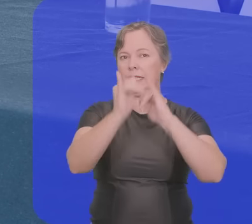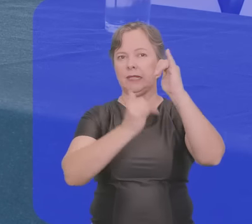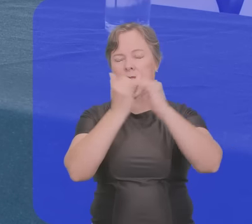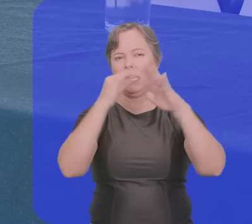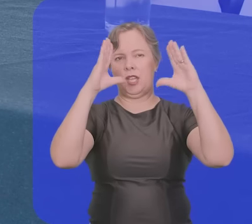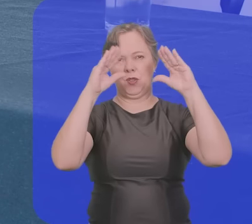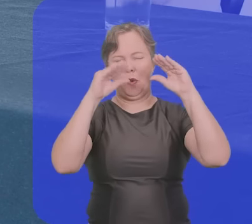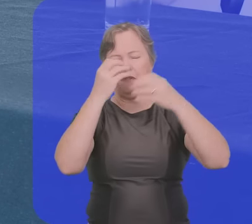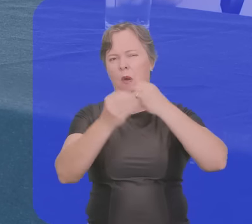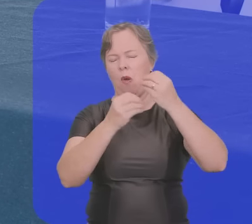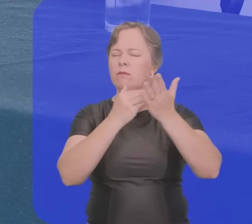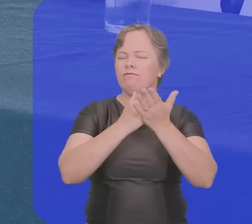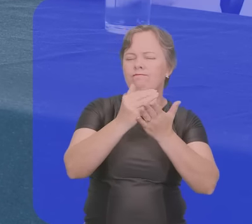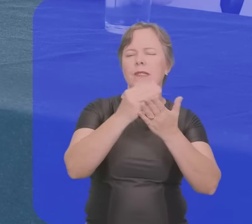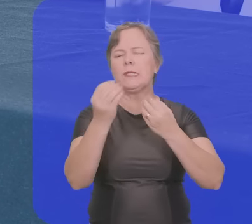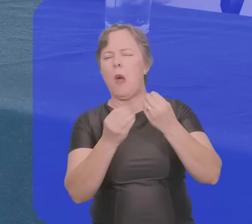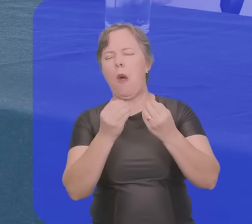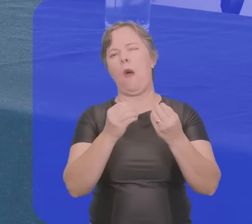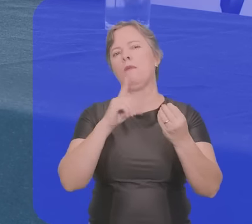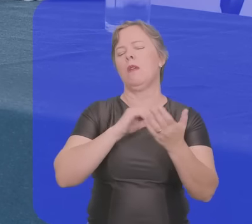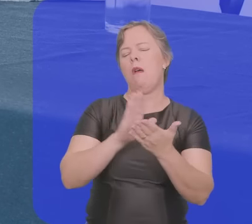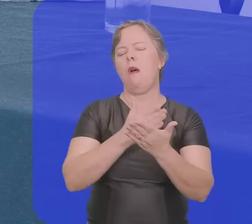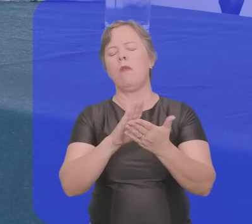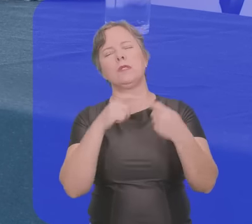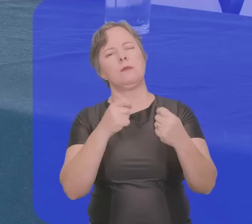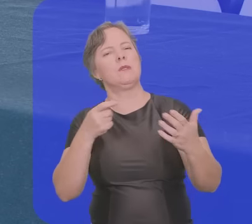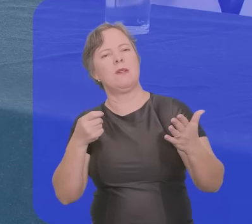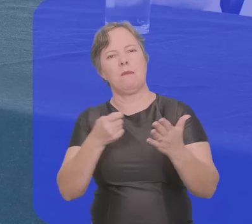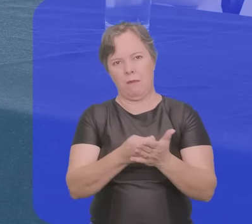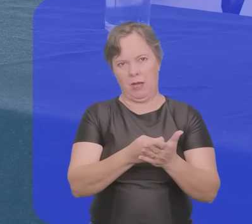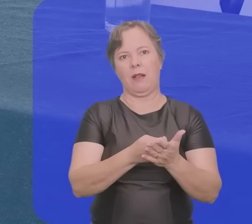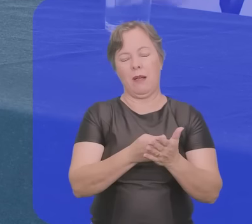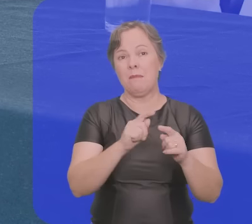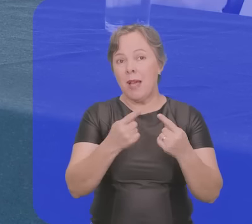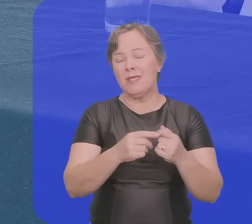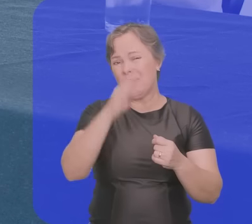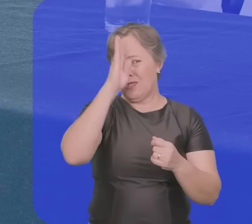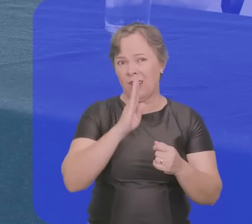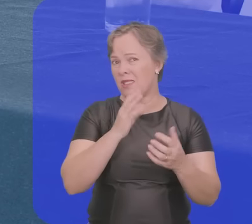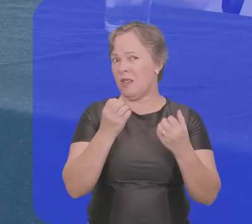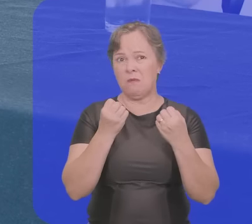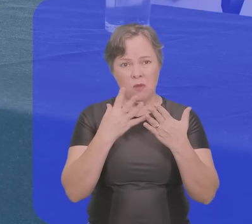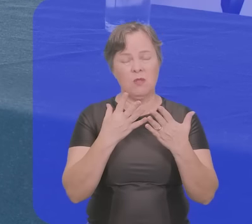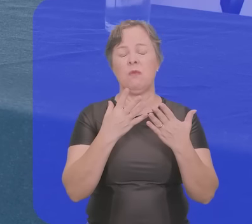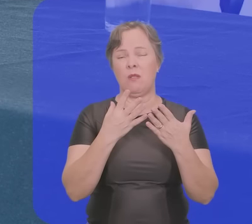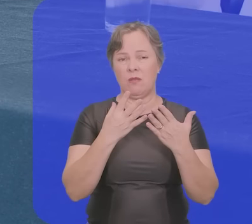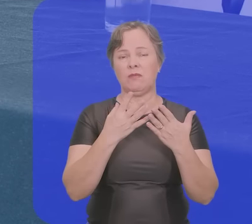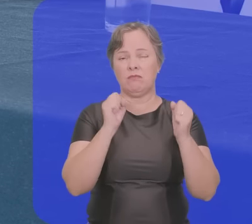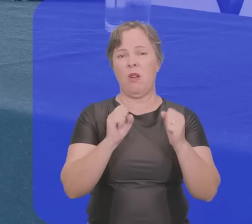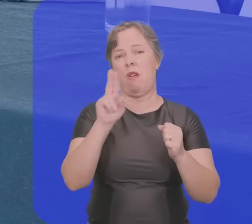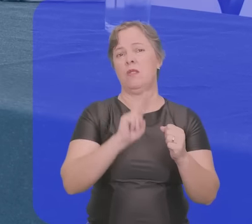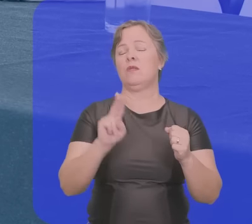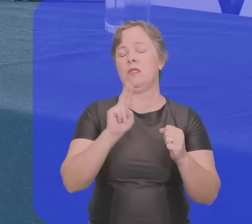começa a ter alguns recursos que são pagos. Isso. Mas mesmo gratuitamente dá para o